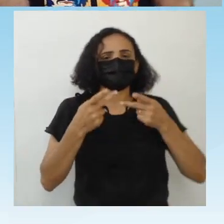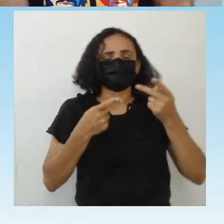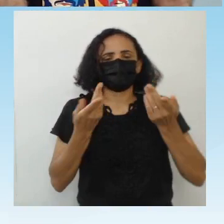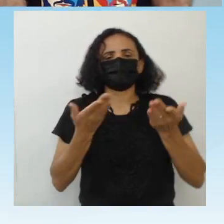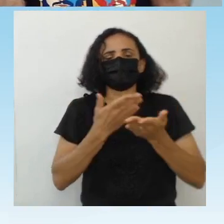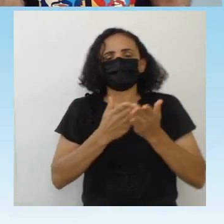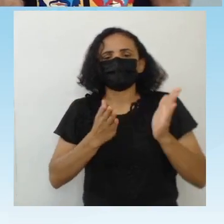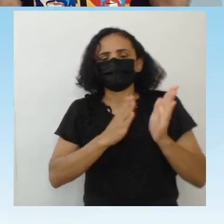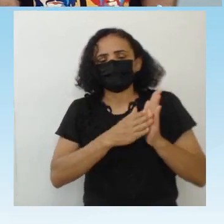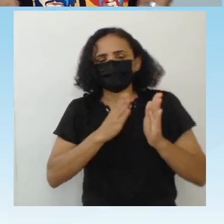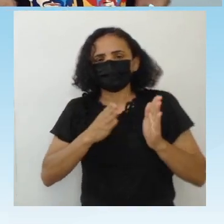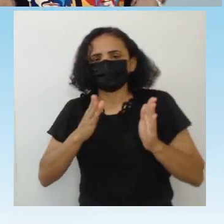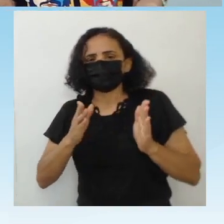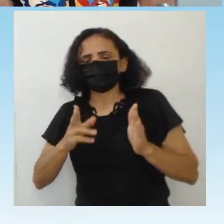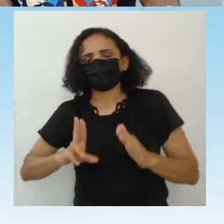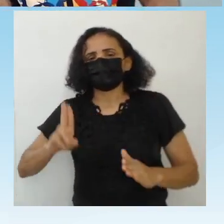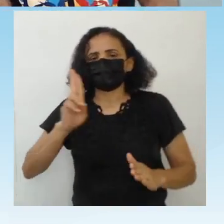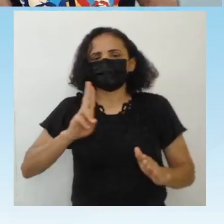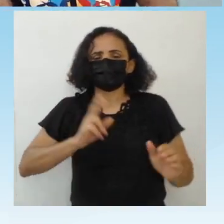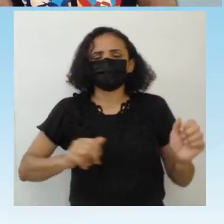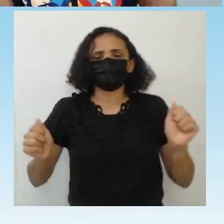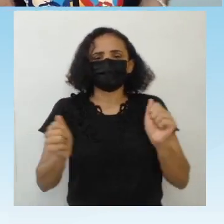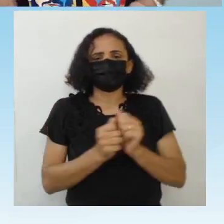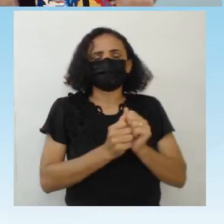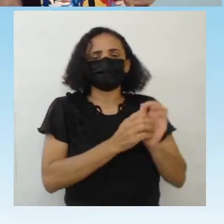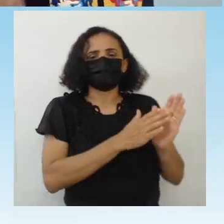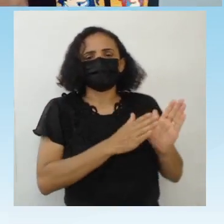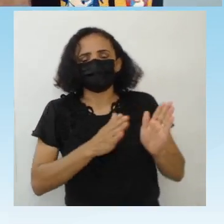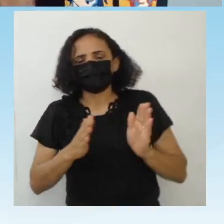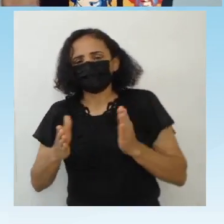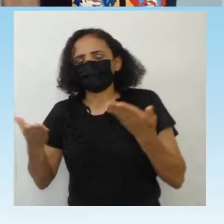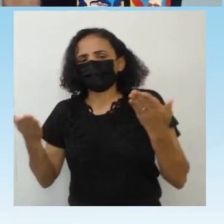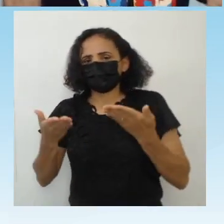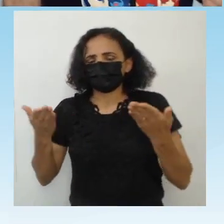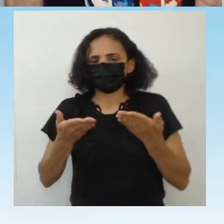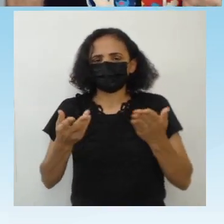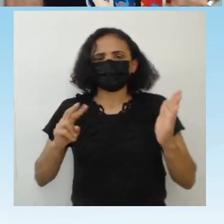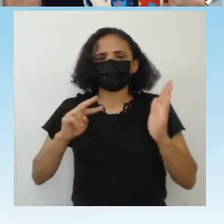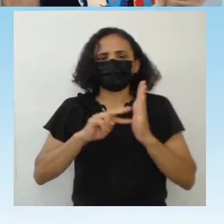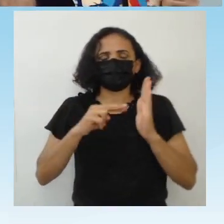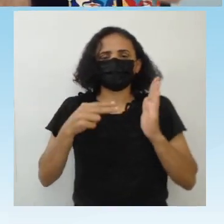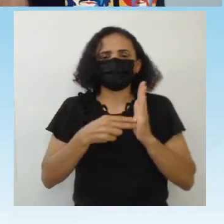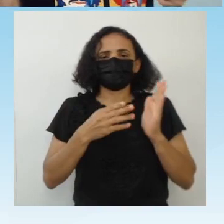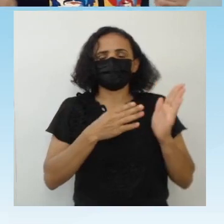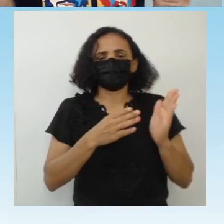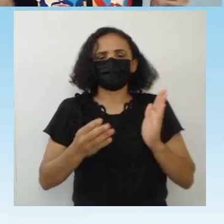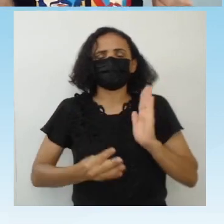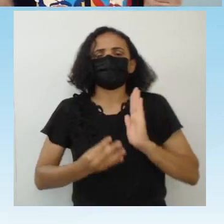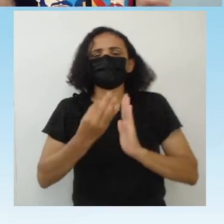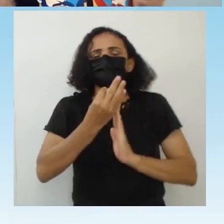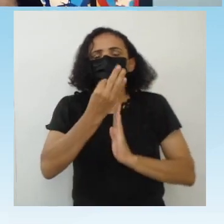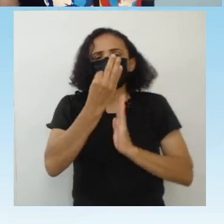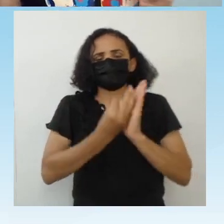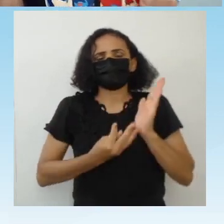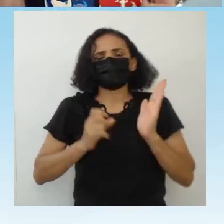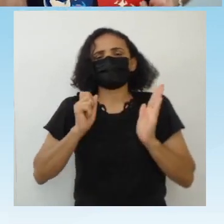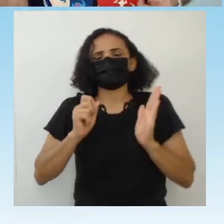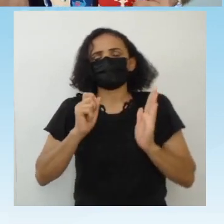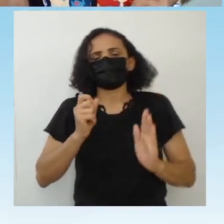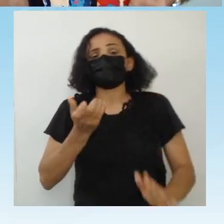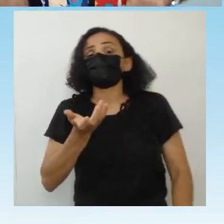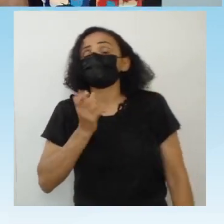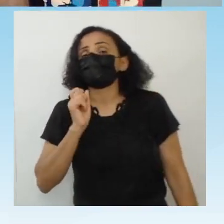e malefícios do uso desses recursos. E, nesse sentido, né, o texto está querendo fazer o